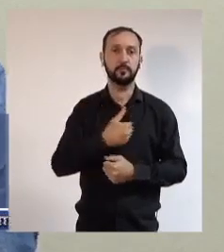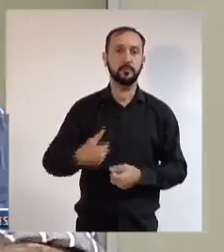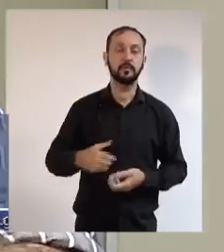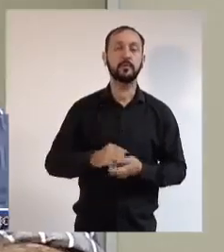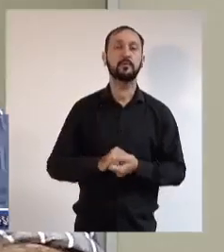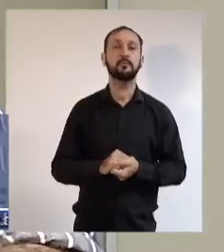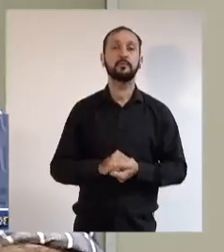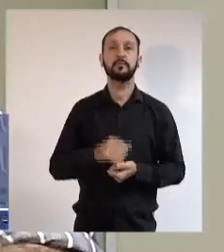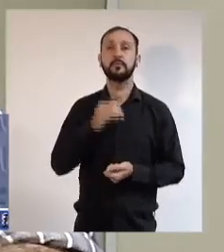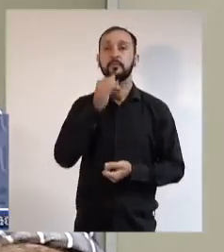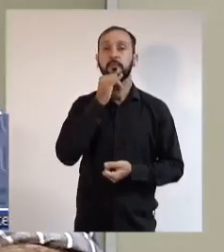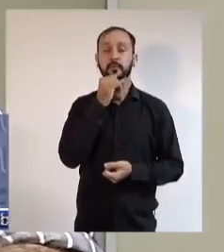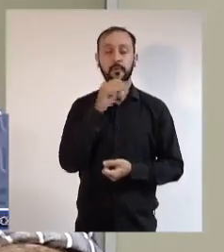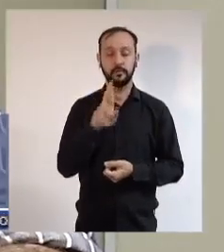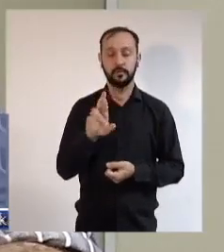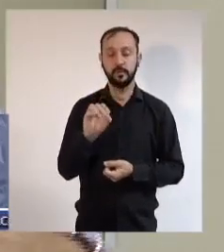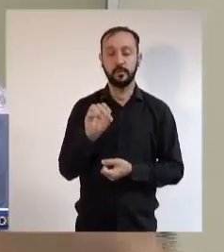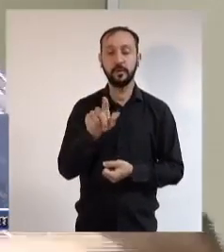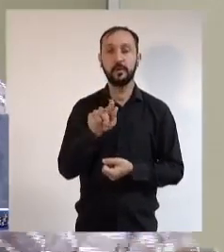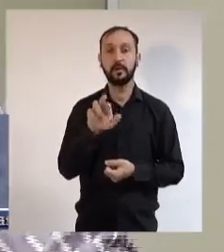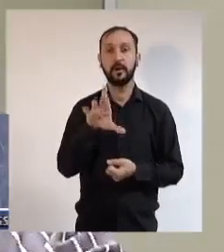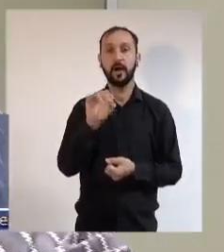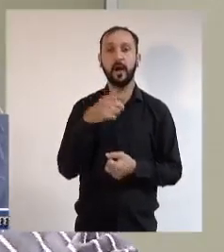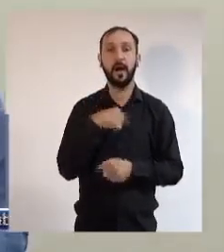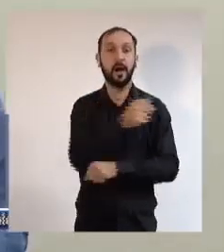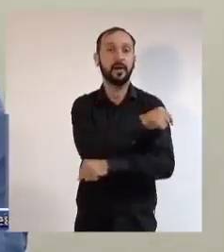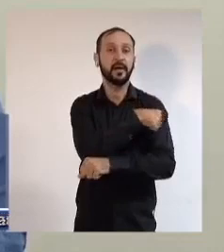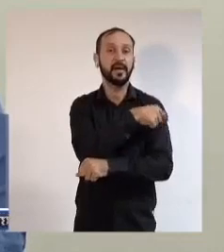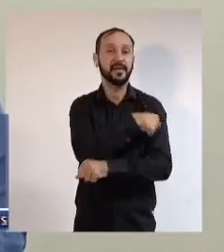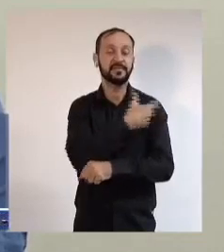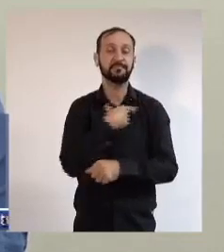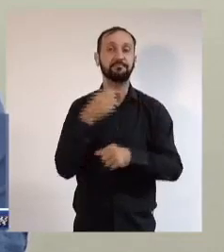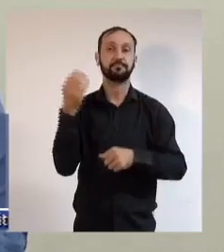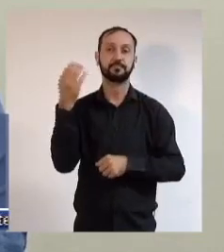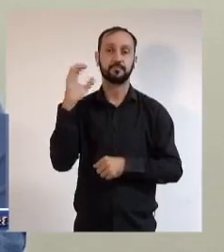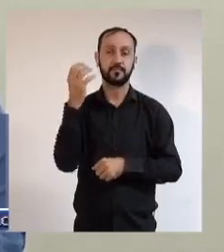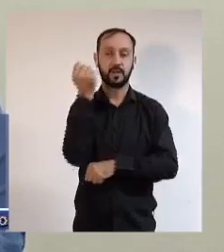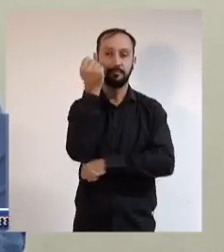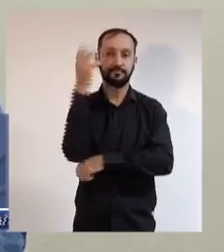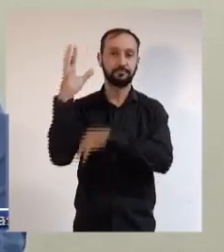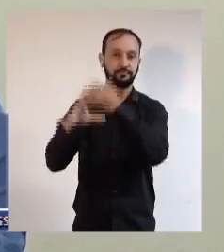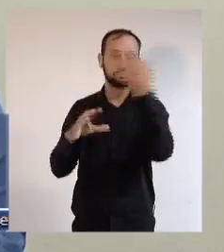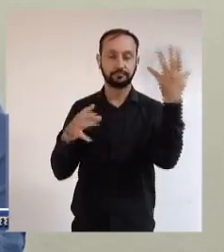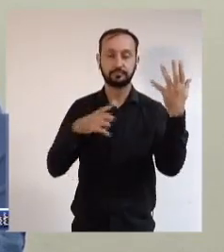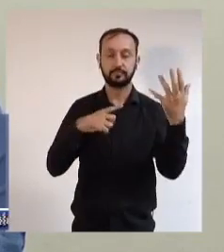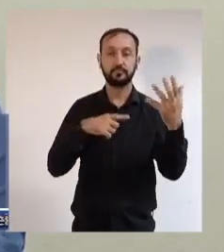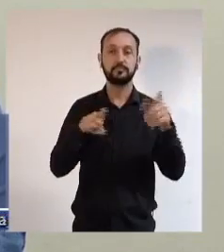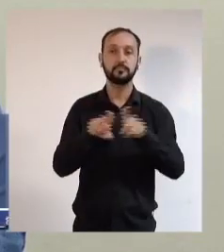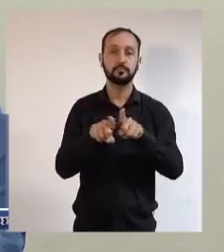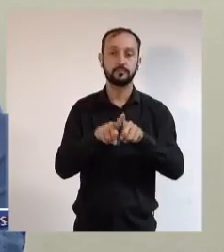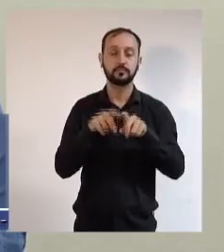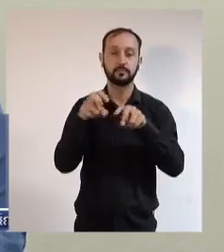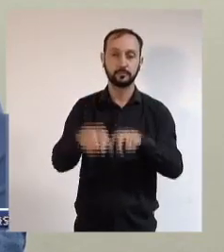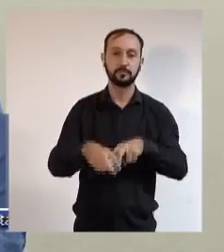sou doutor rogério beretta surpreendê de ciência tecnologia produção agro da agricultura familiar da secretaria